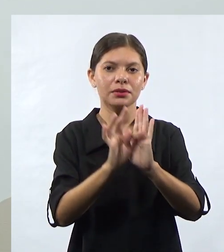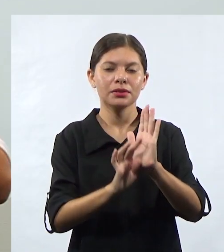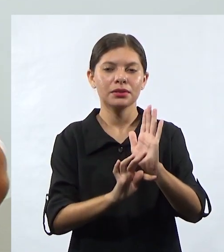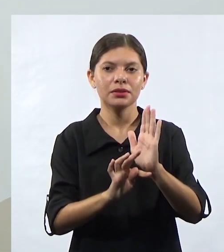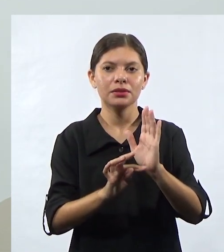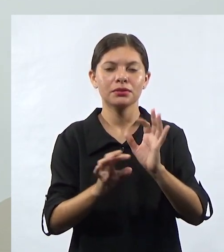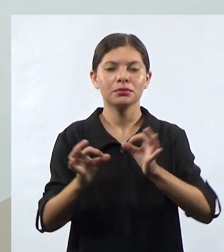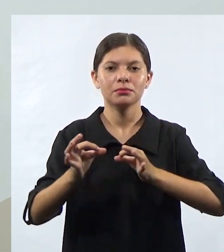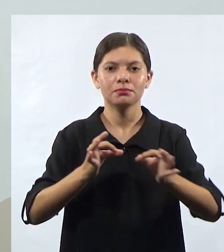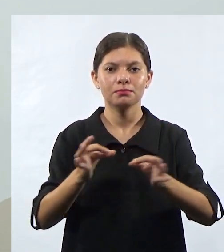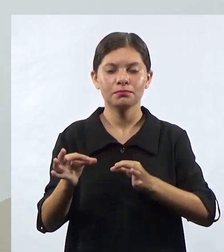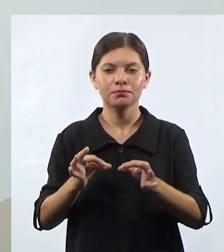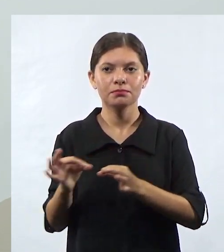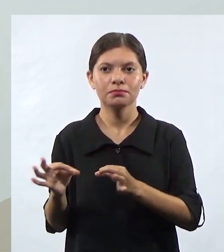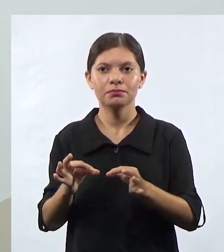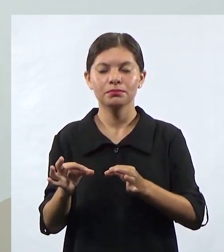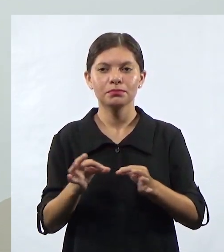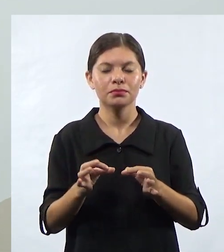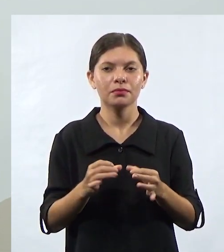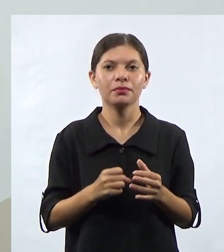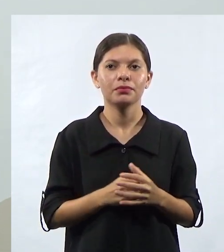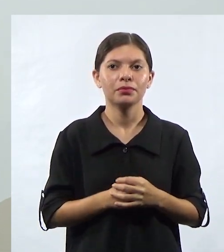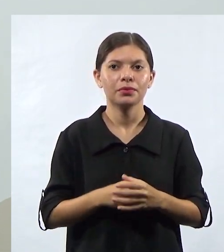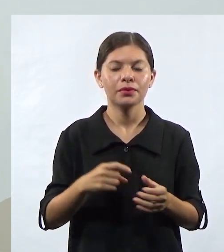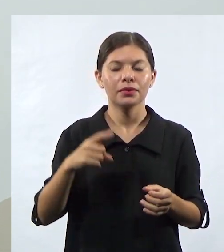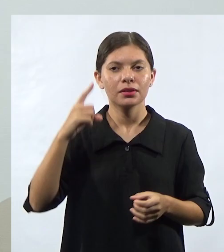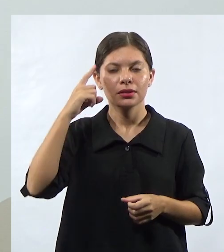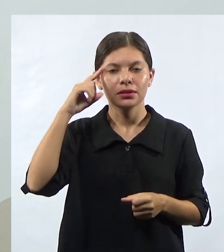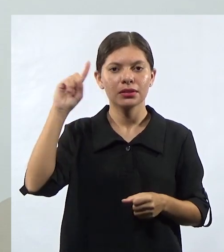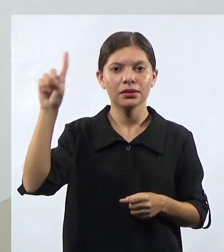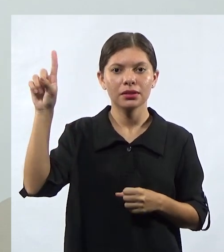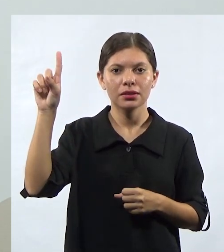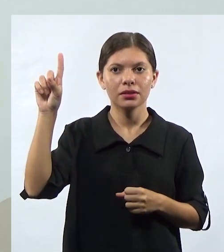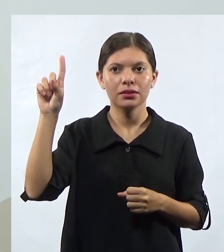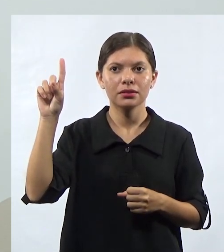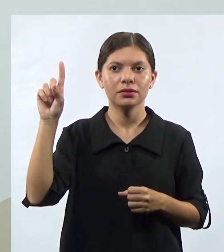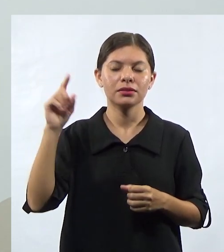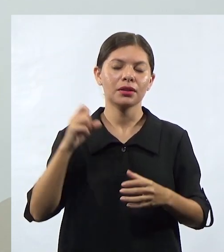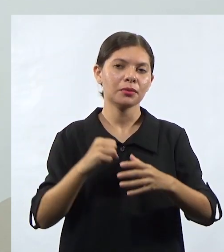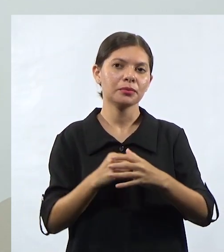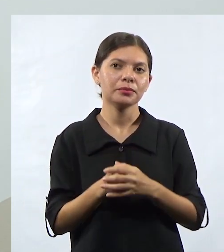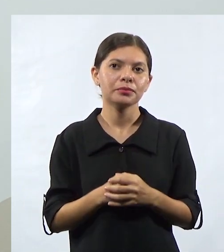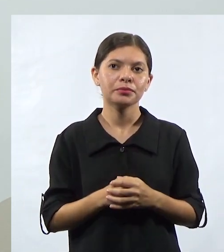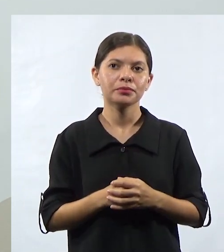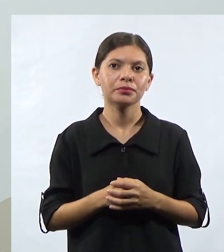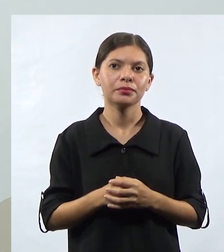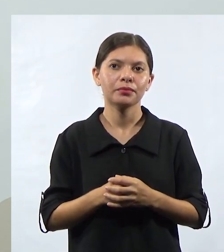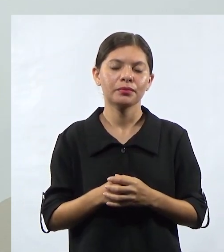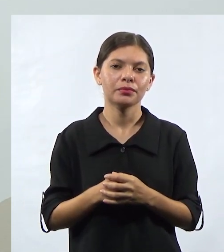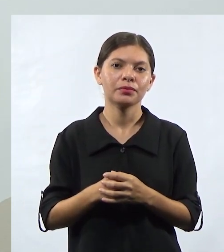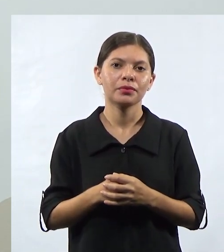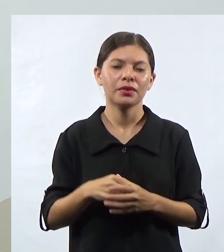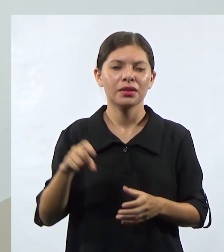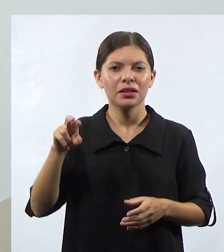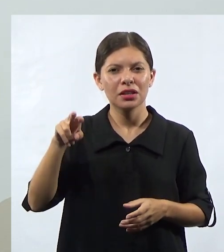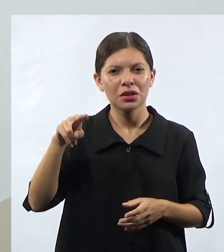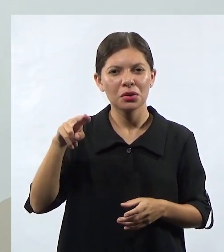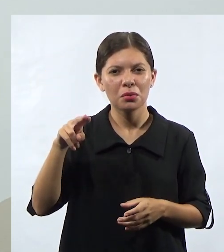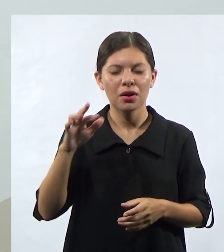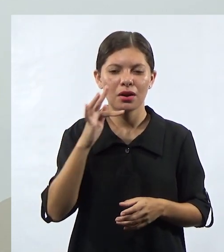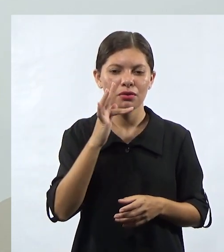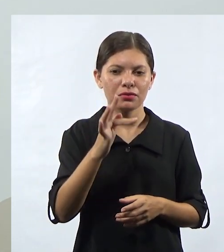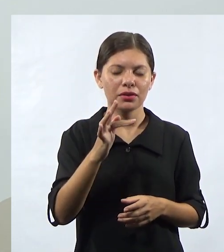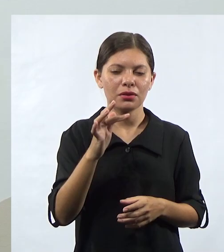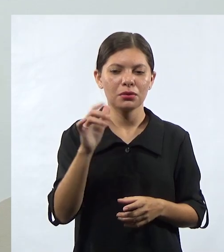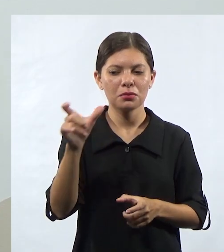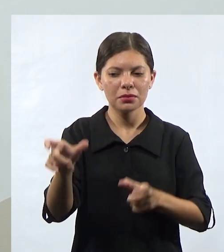uma elaboração a partir dessas ideias, a partir desses comentários, e não exatamente o que eles falaram.